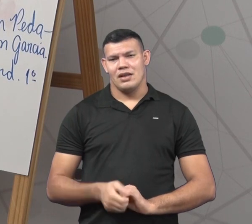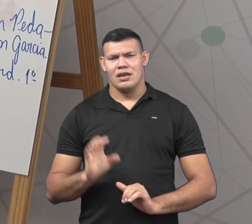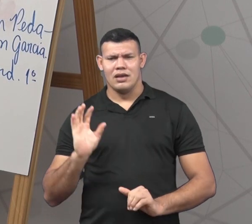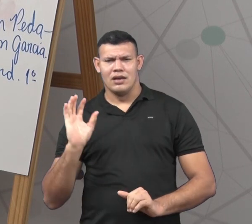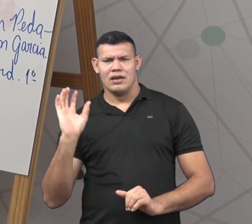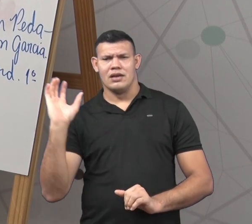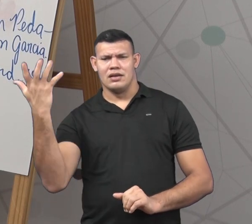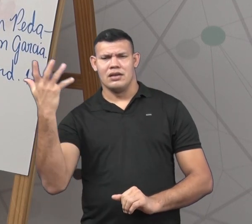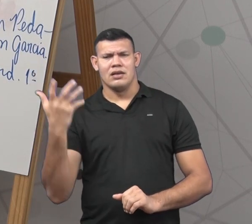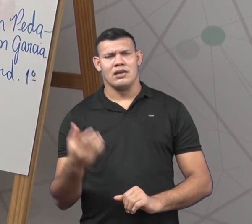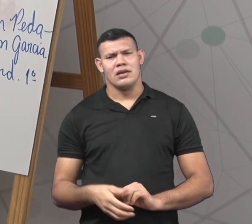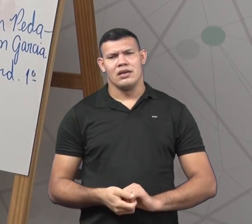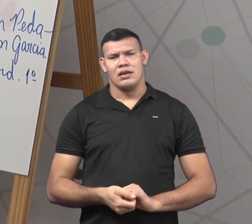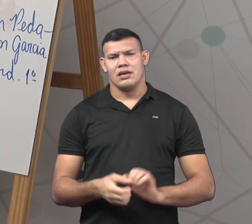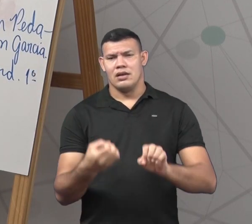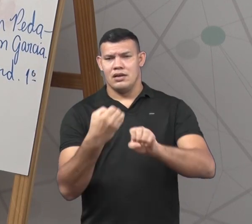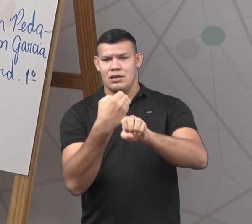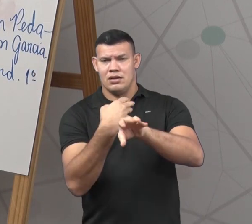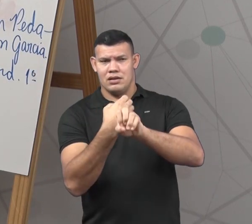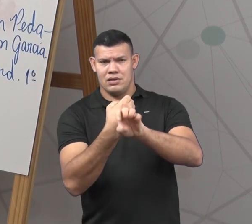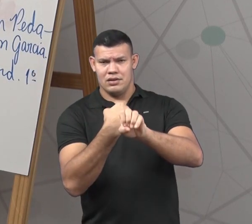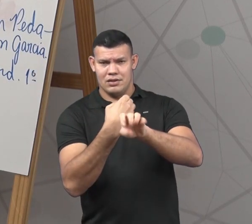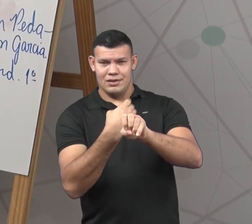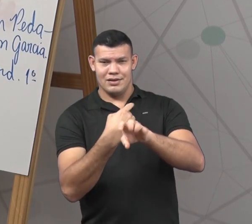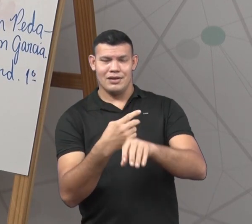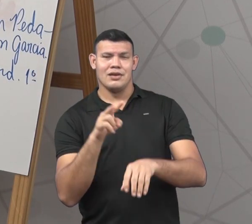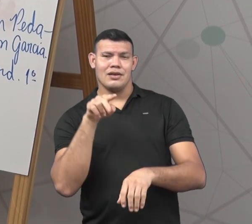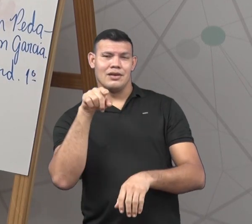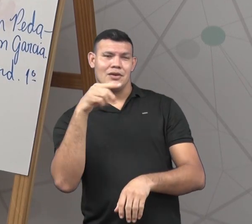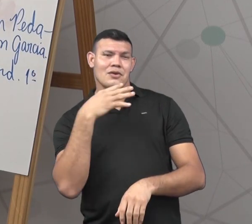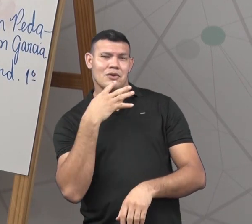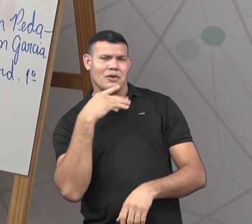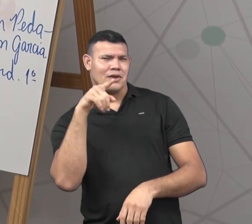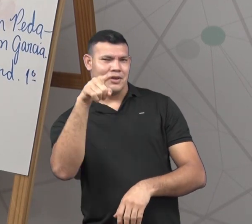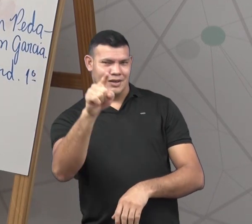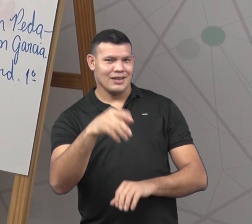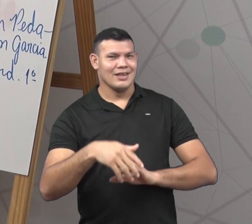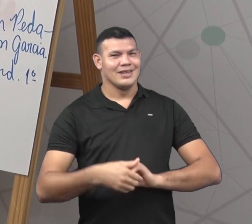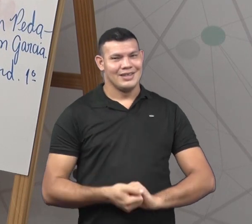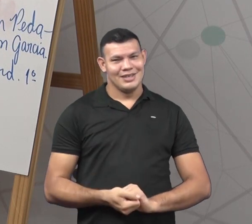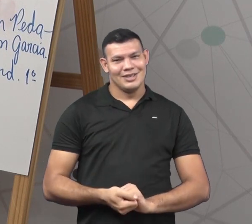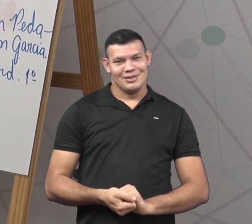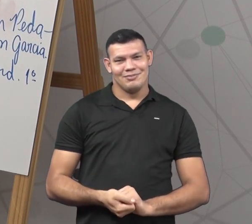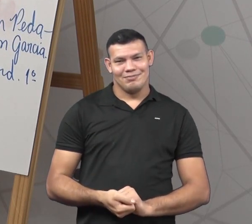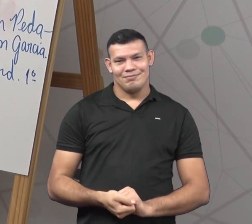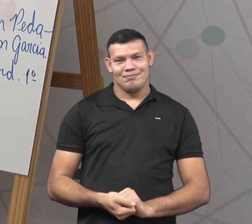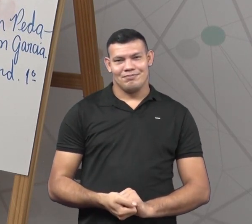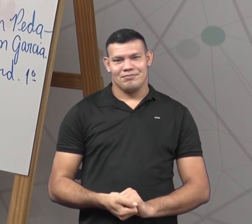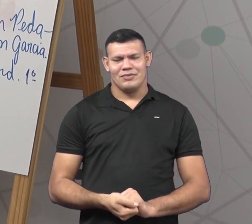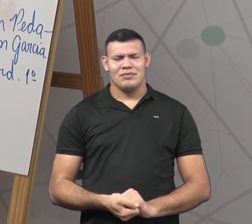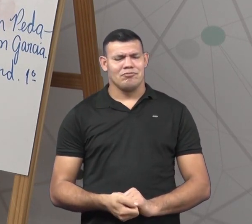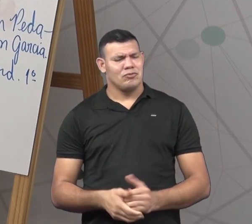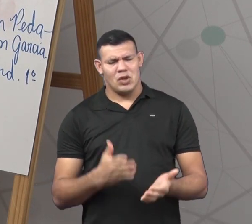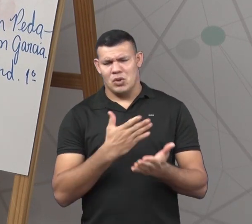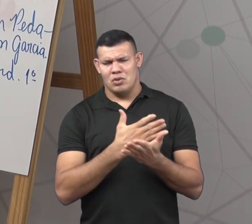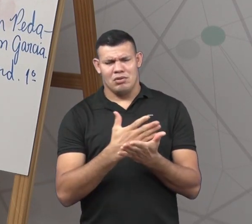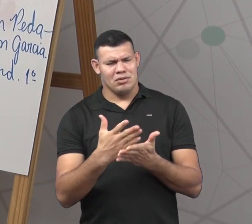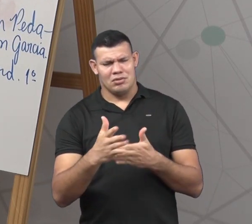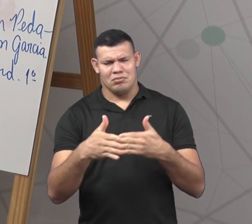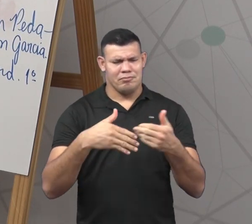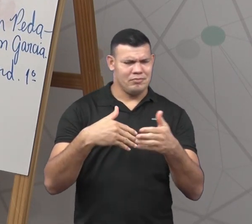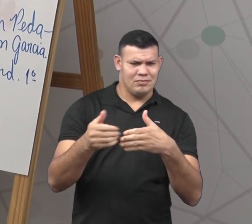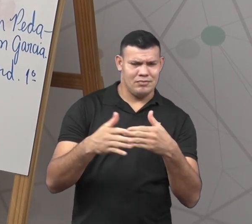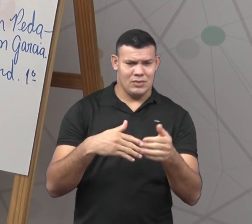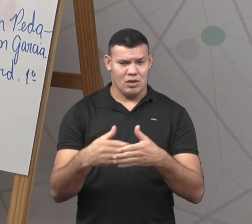ministrei aulas pela televisão. Eu conheci vocês, tá? Então a gente pode organizar da forma que nós desejarmos. É importante